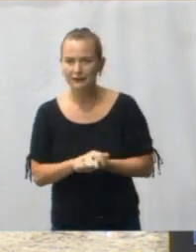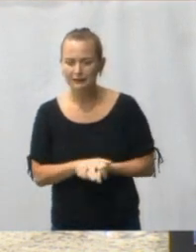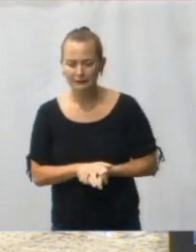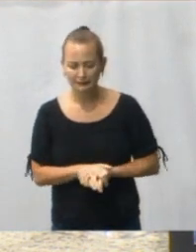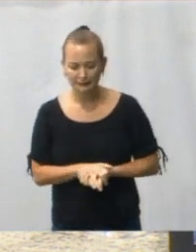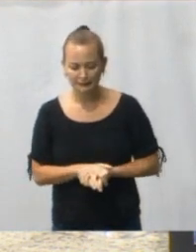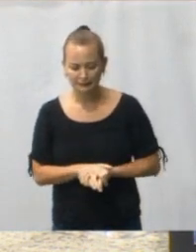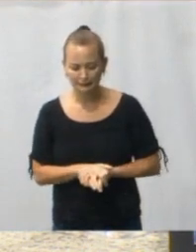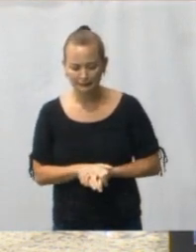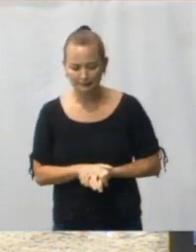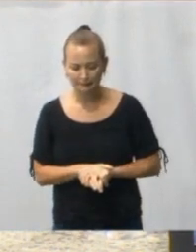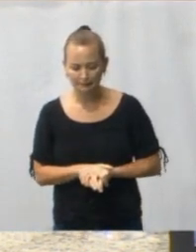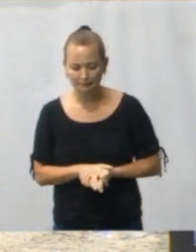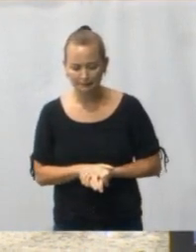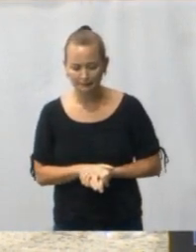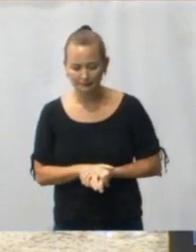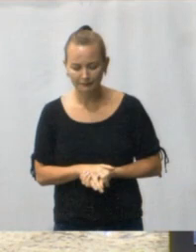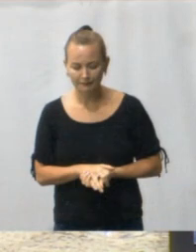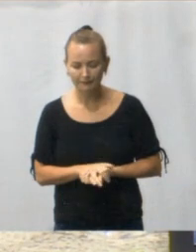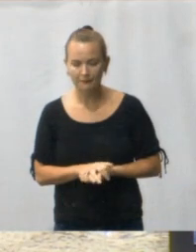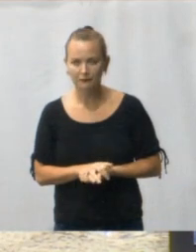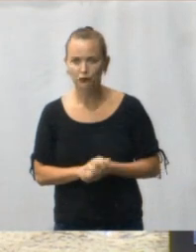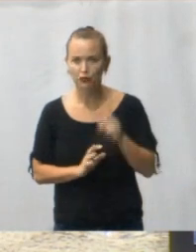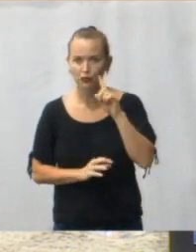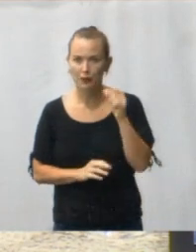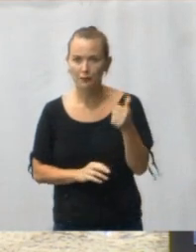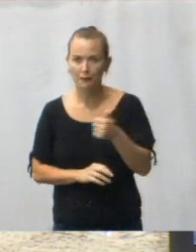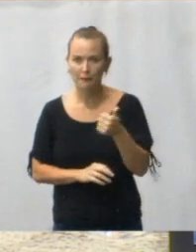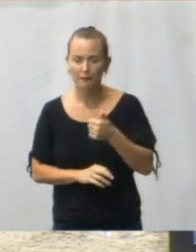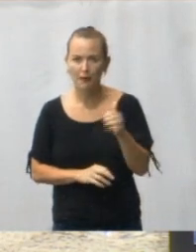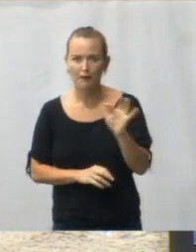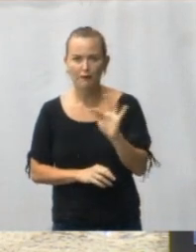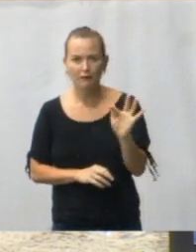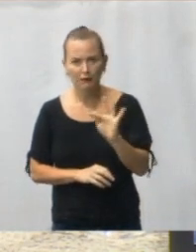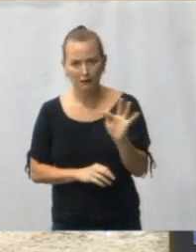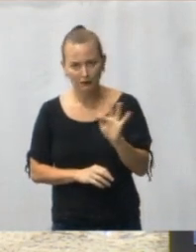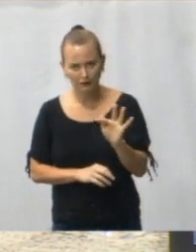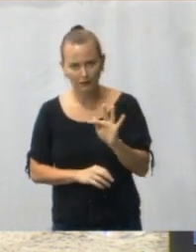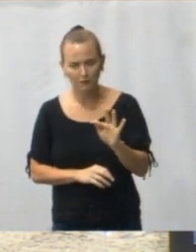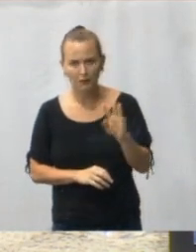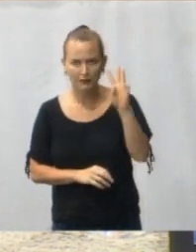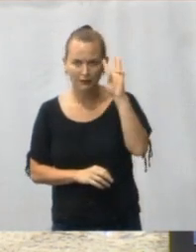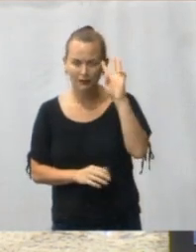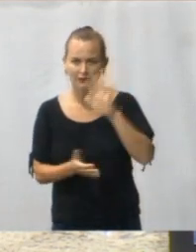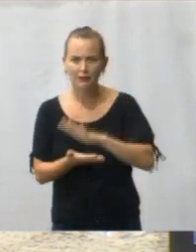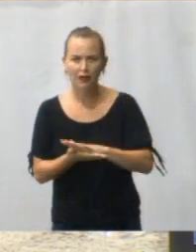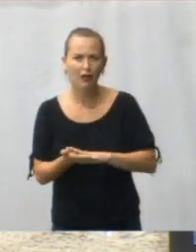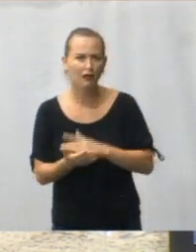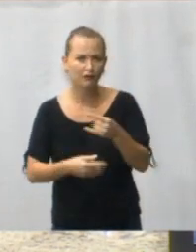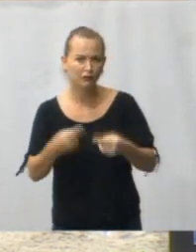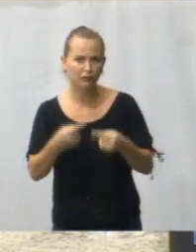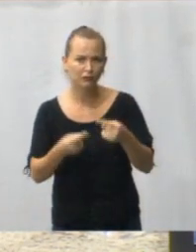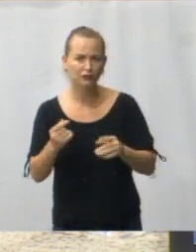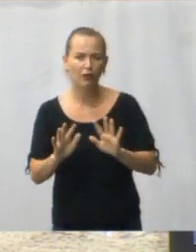1º de fevereiro, uma terça-feira, nada mais havendo a tratar, vou dar para encerrar a sessão